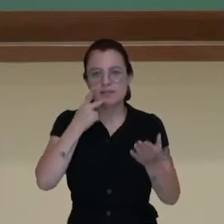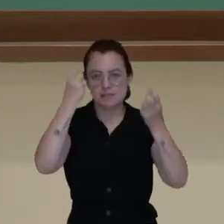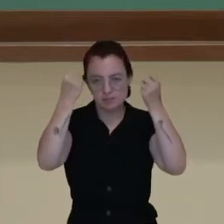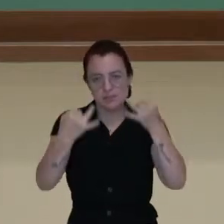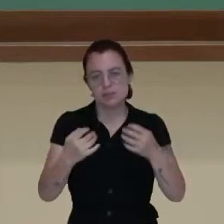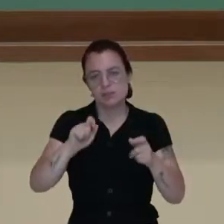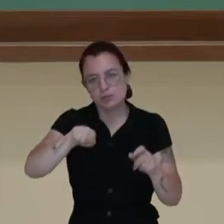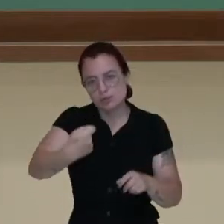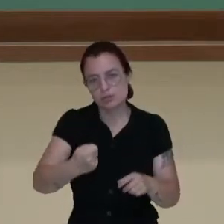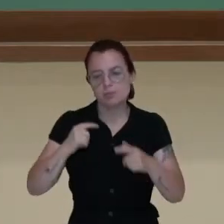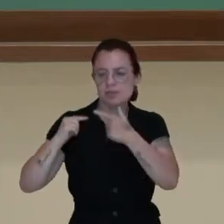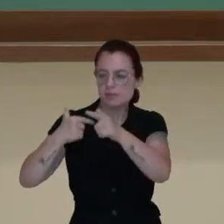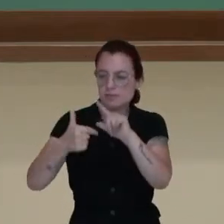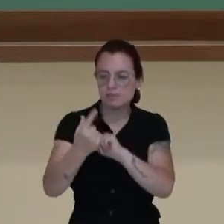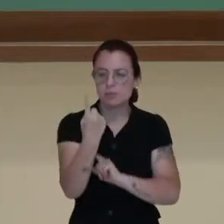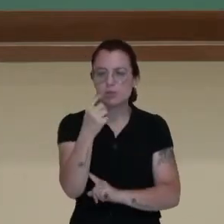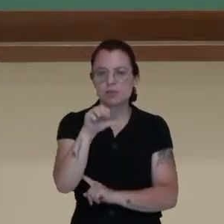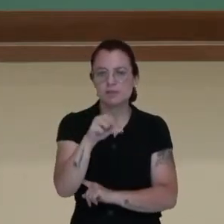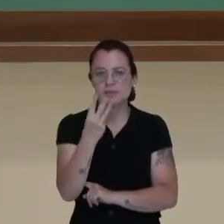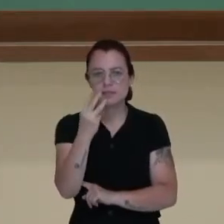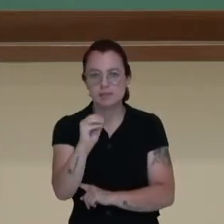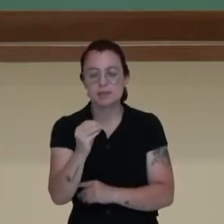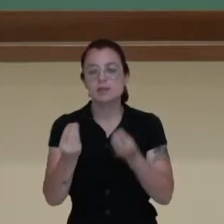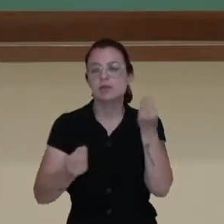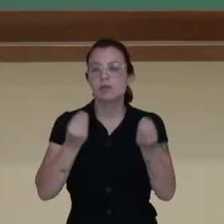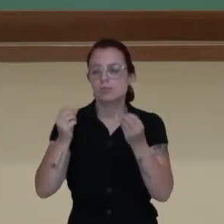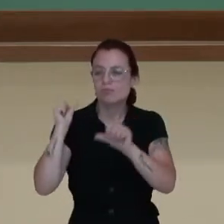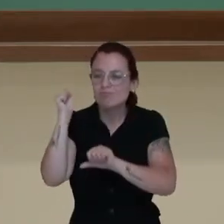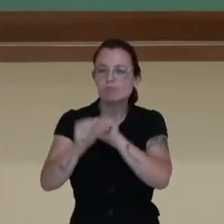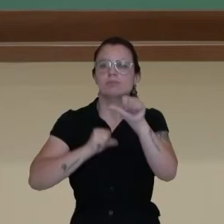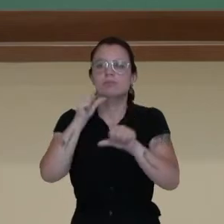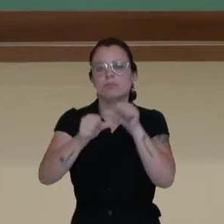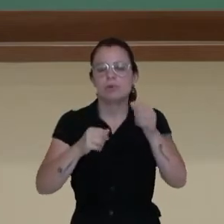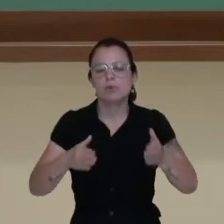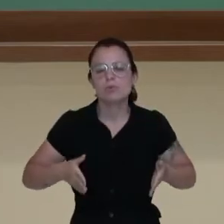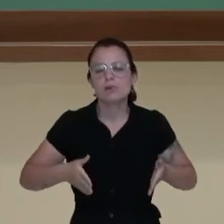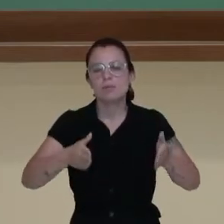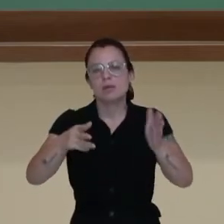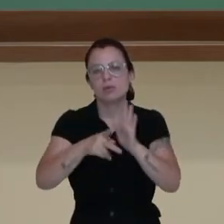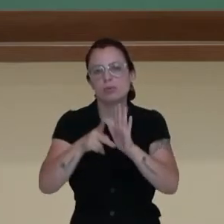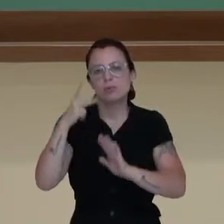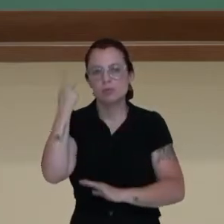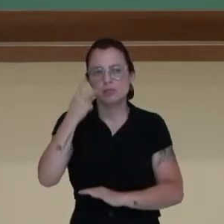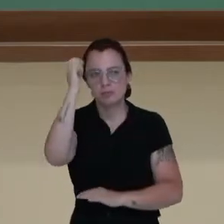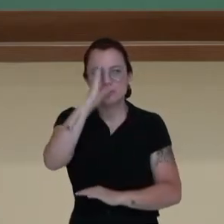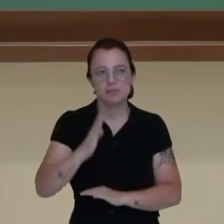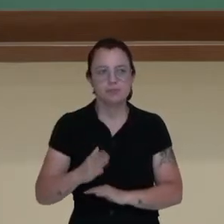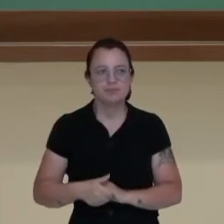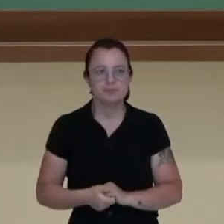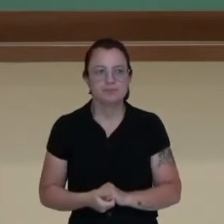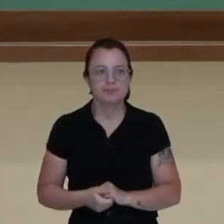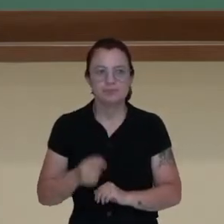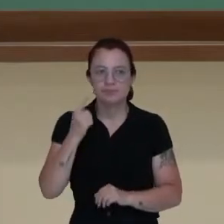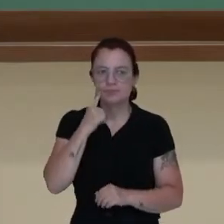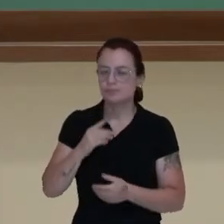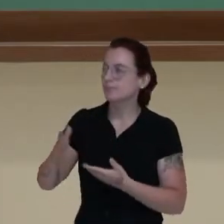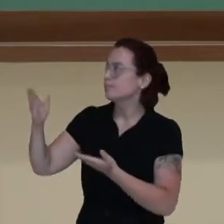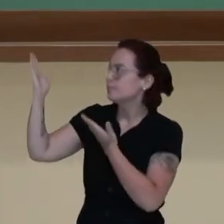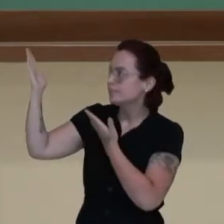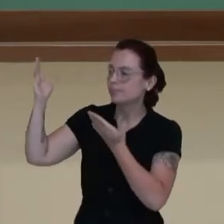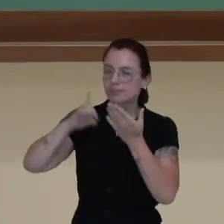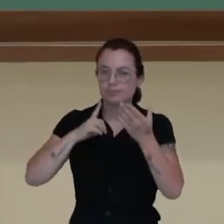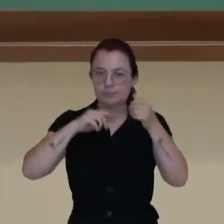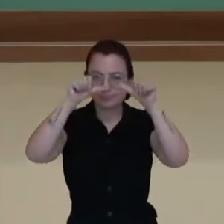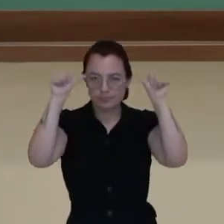a Revolução de 1930 e como ela vai transformar os rumos políticos do Brasil. Aqui a gente tem uma charge que vai